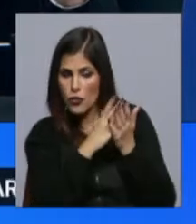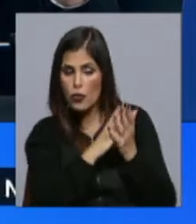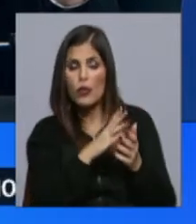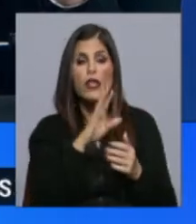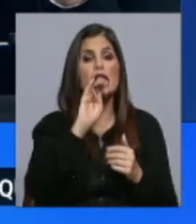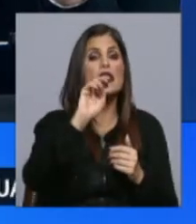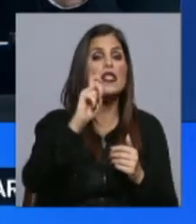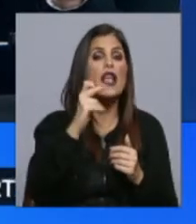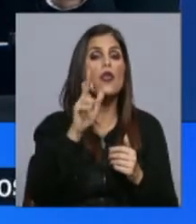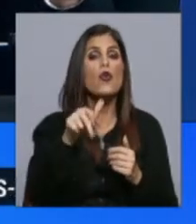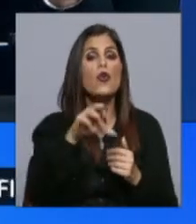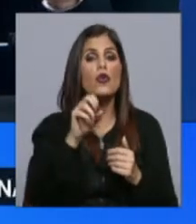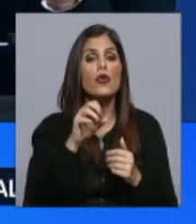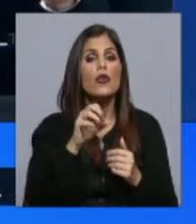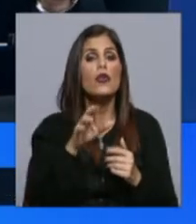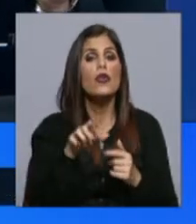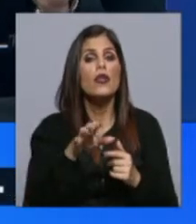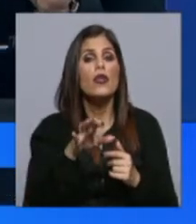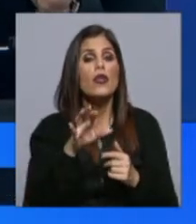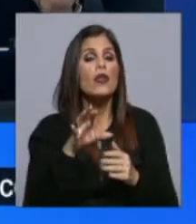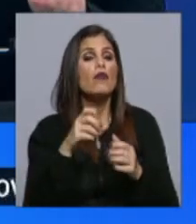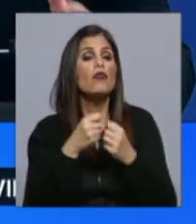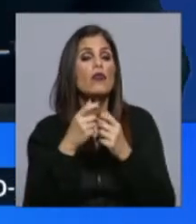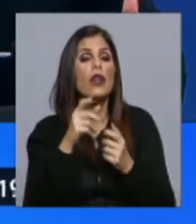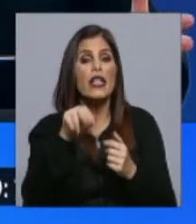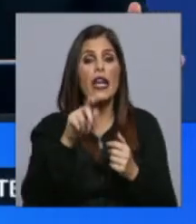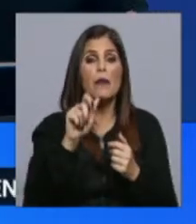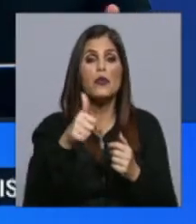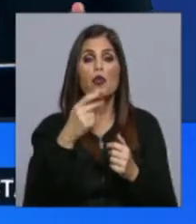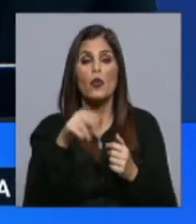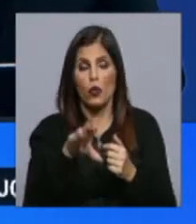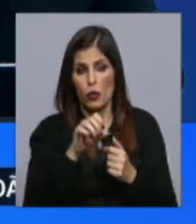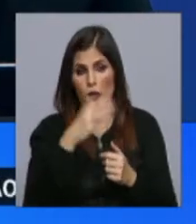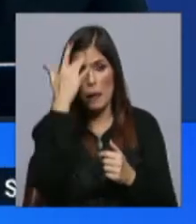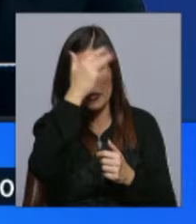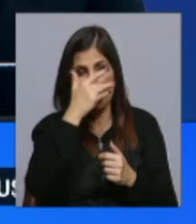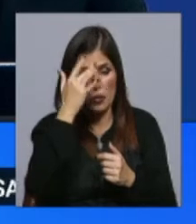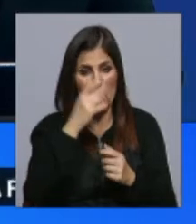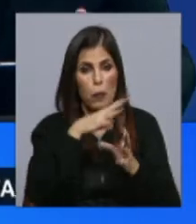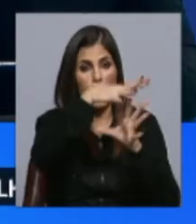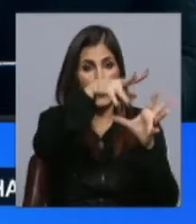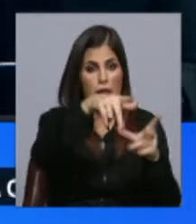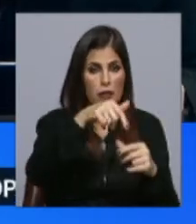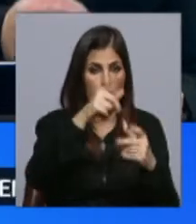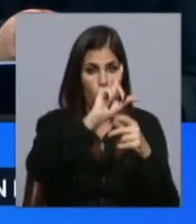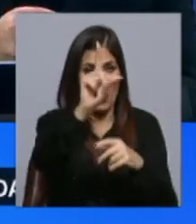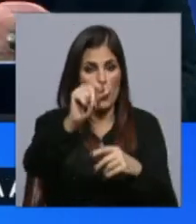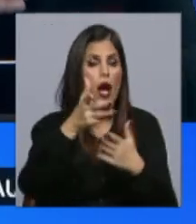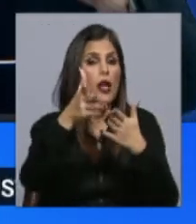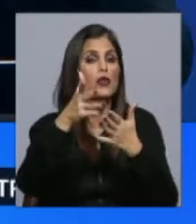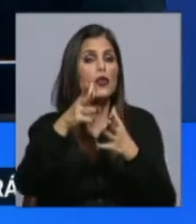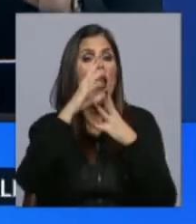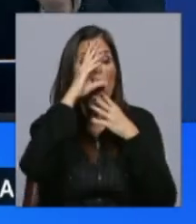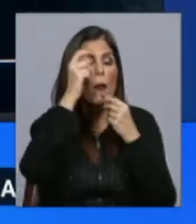em ressonância com Neptuno. E, portanto, imagina tu, um planeta que está muito mais distante, com a ajuda das luas, estão muito mais